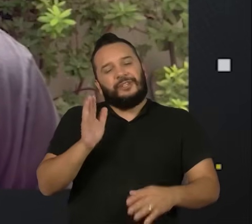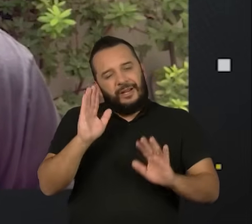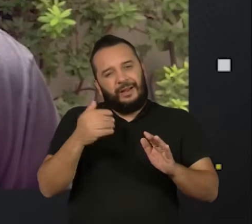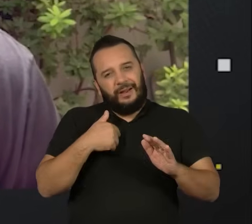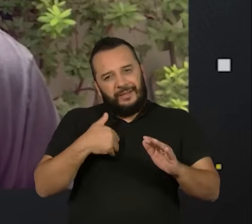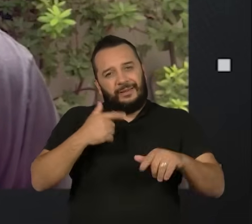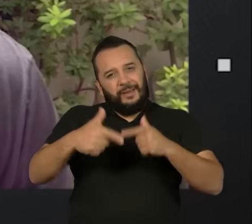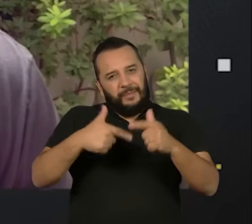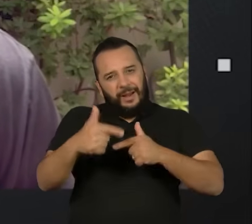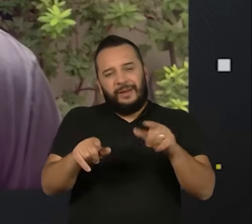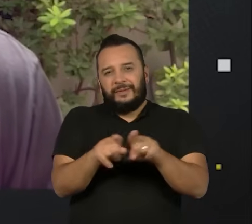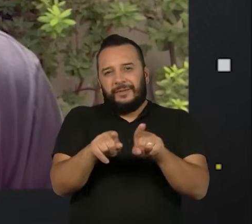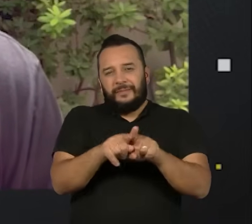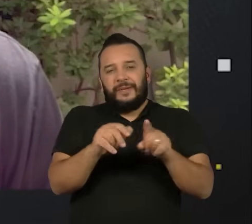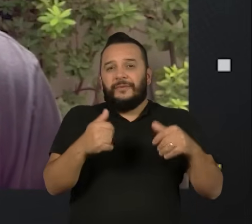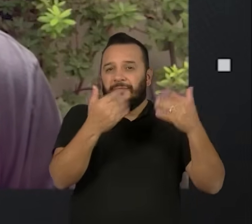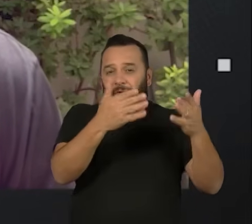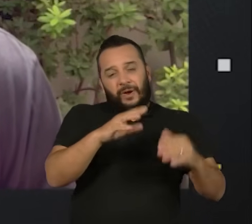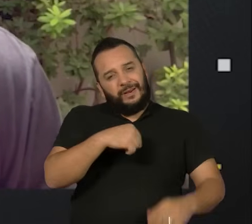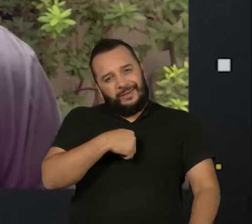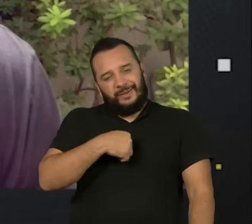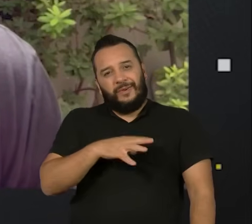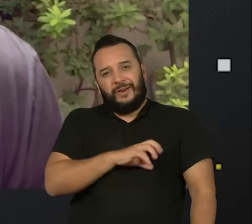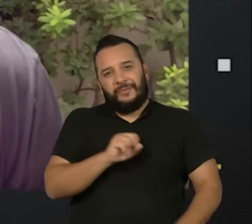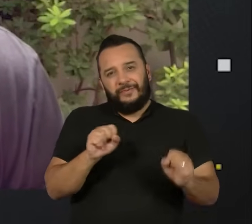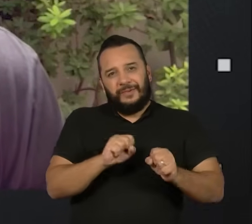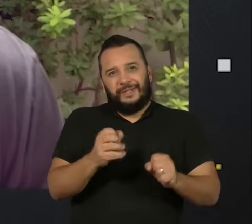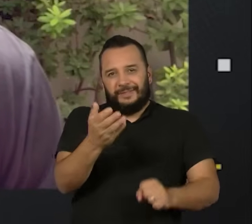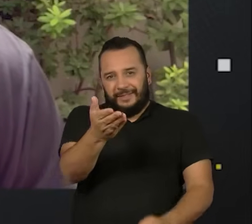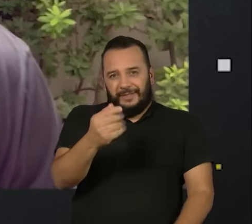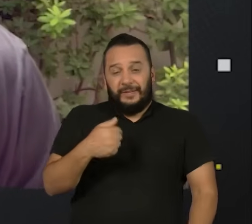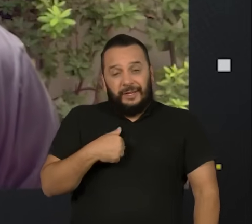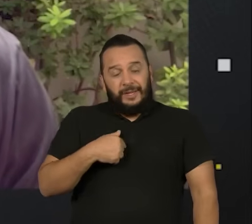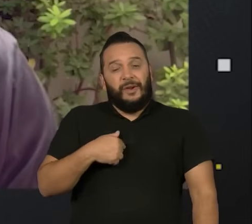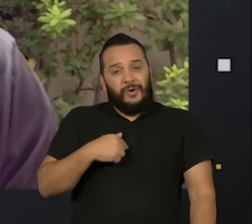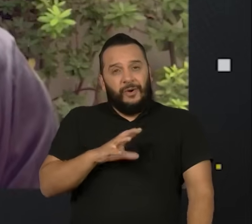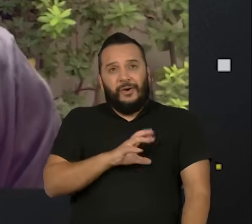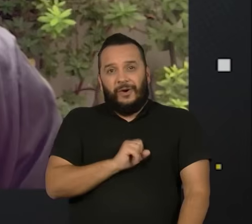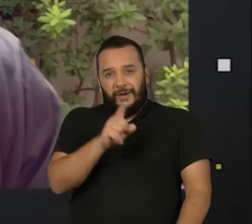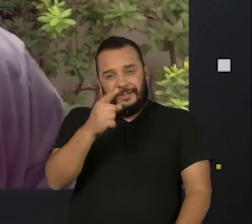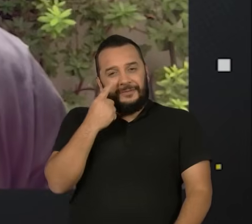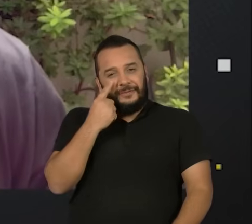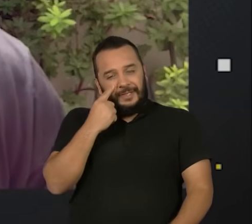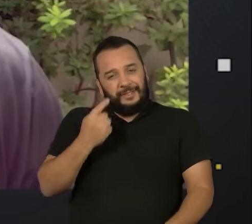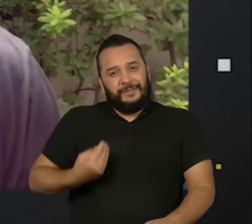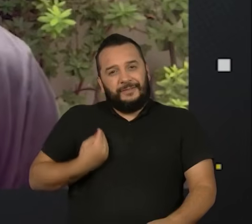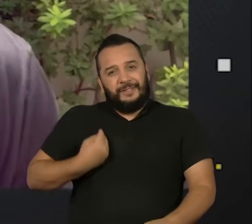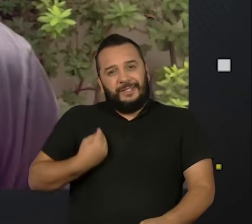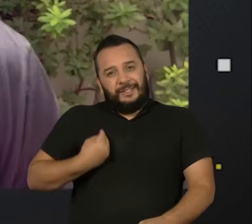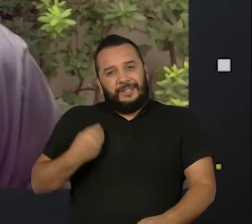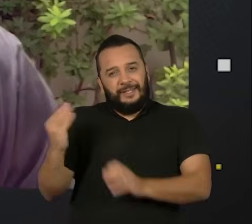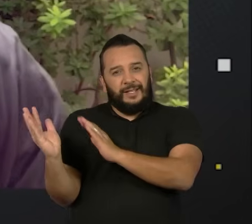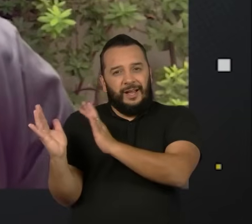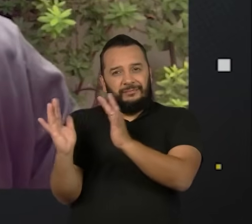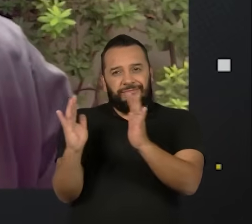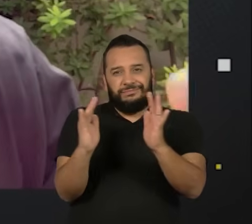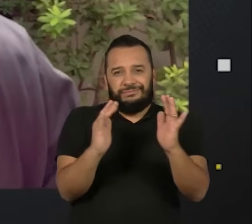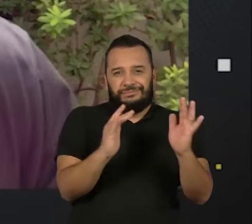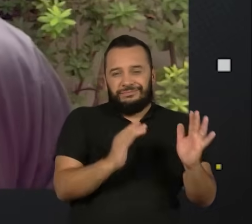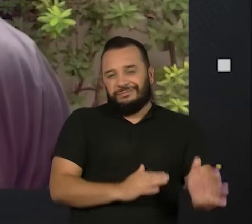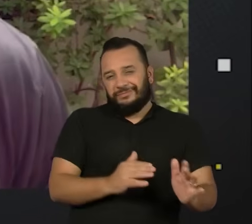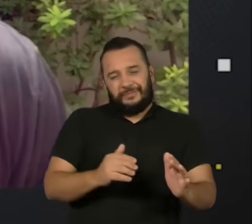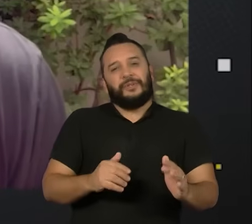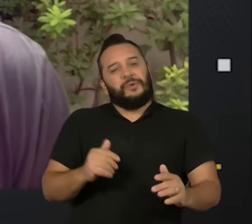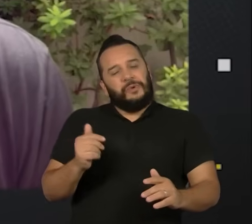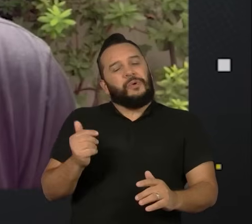de cena também. Sou muito seu fã, tô amando ver a trajetória que você está construindo e ainda vai construir